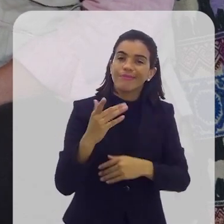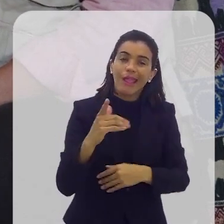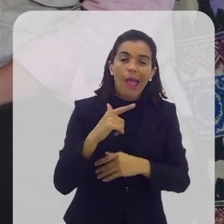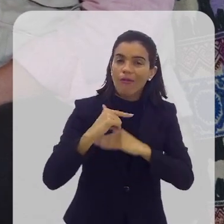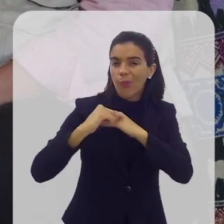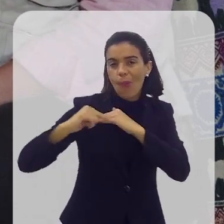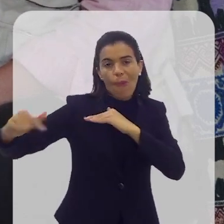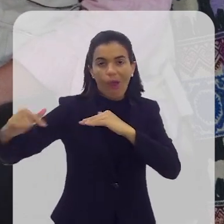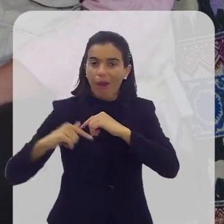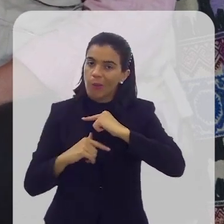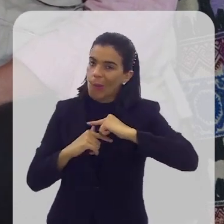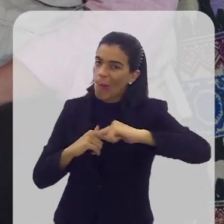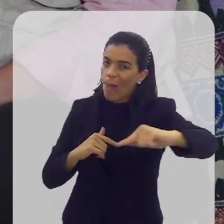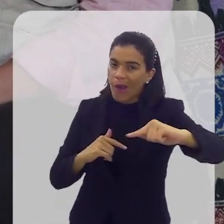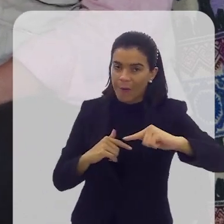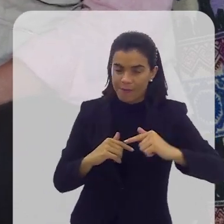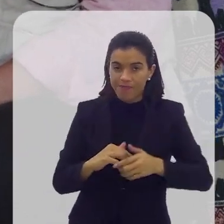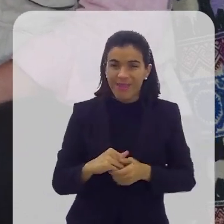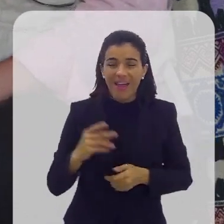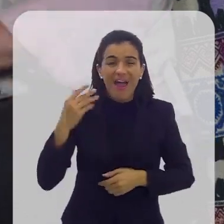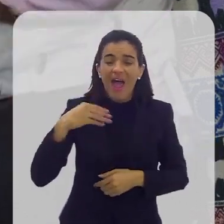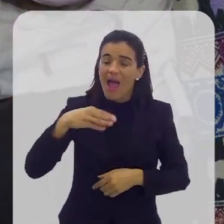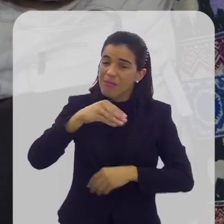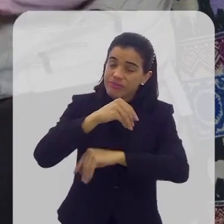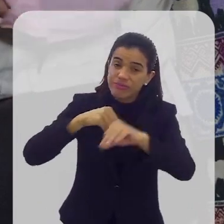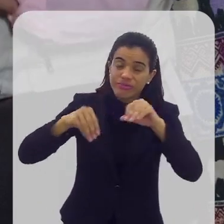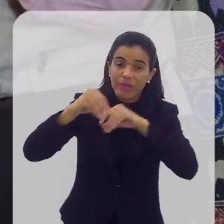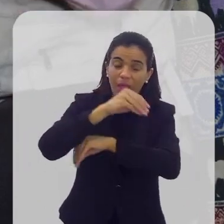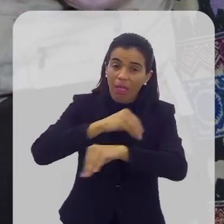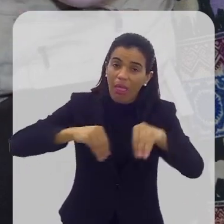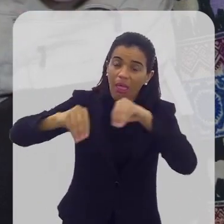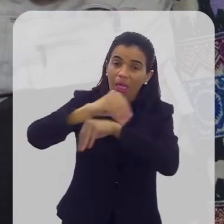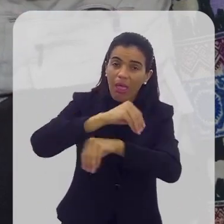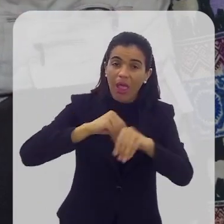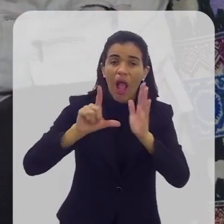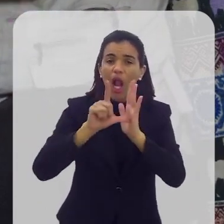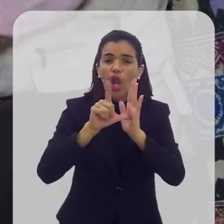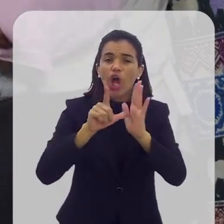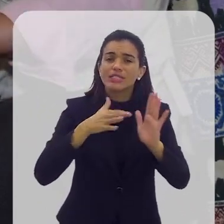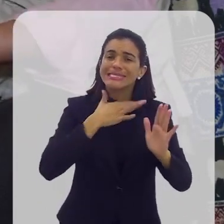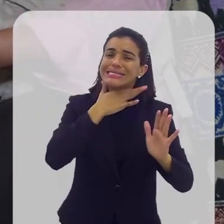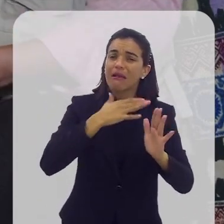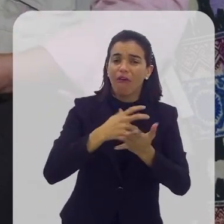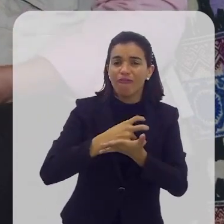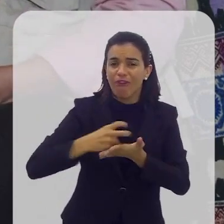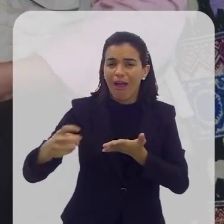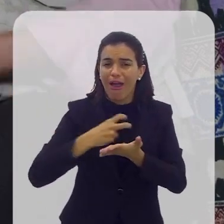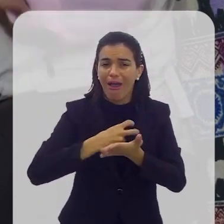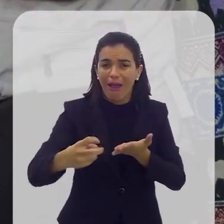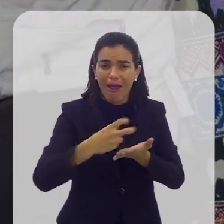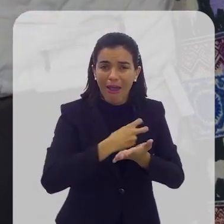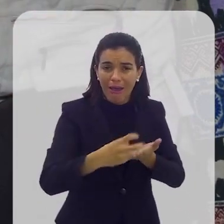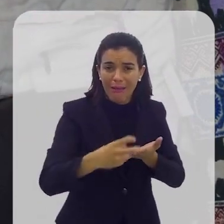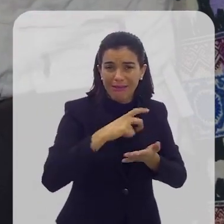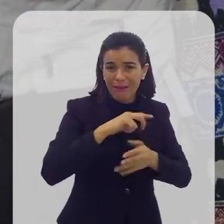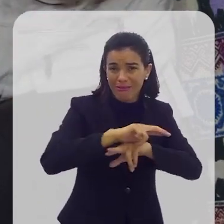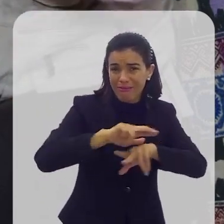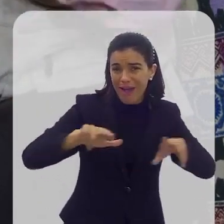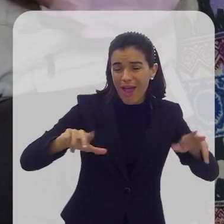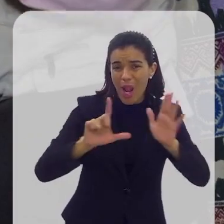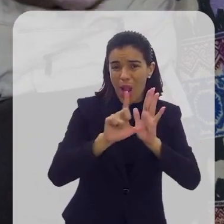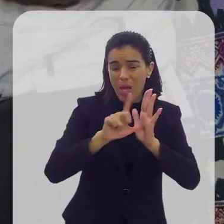mudanças, alterações e etc. Mas o que definiu, né, a transformação desse bairro num bairro de